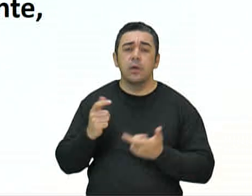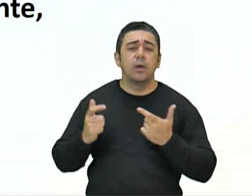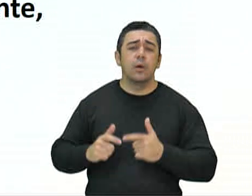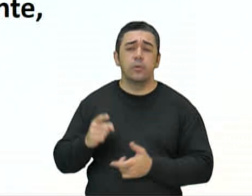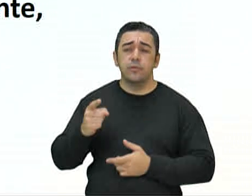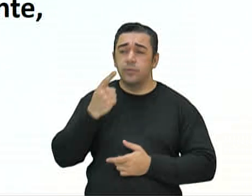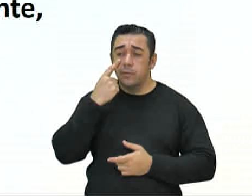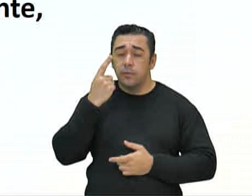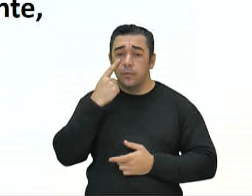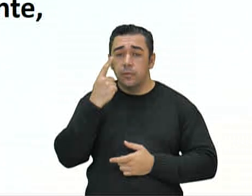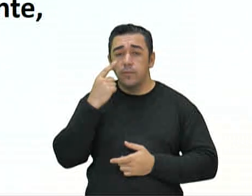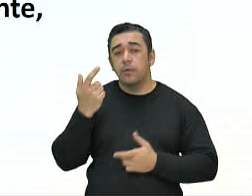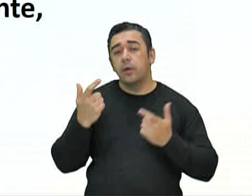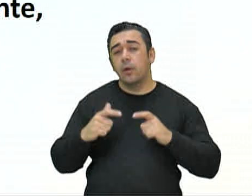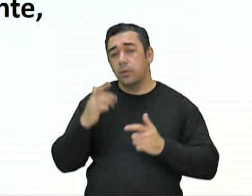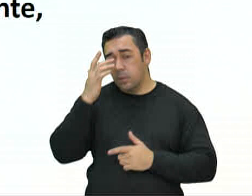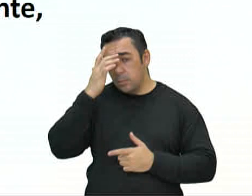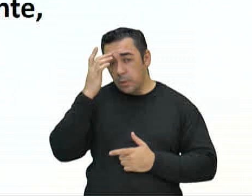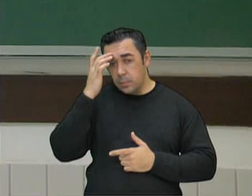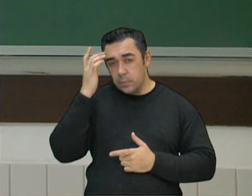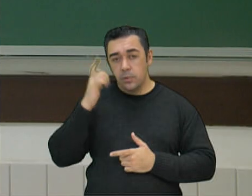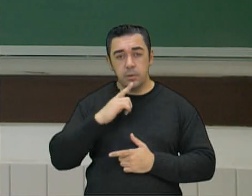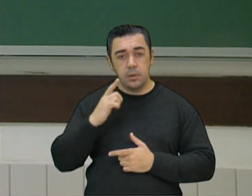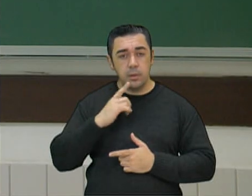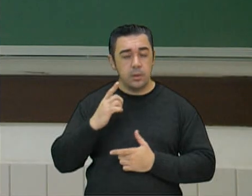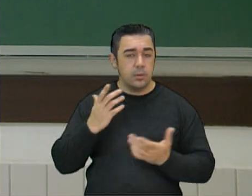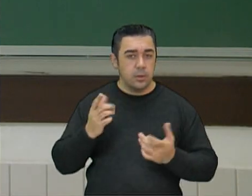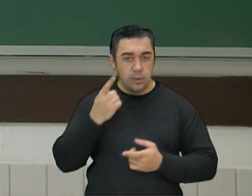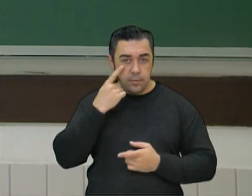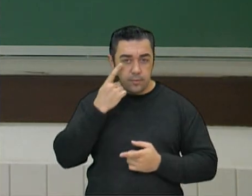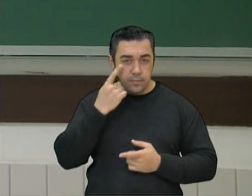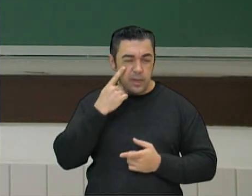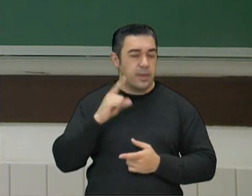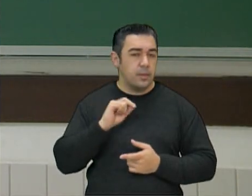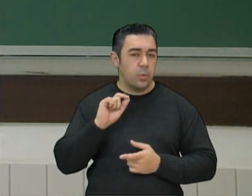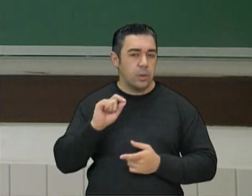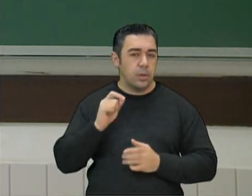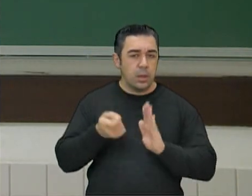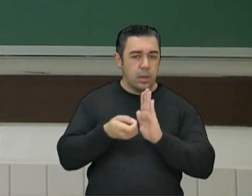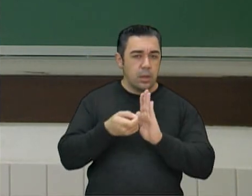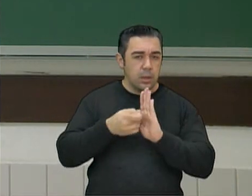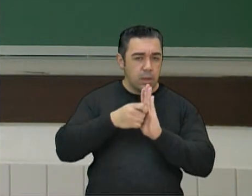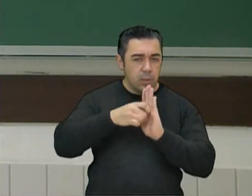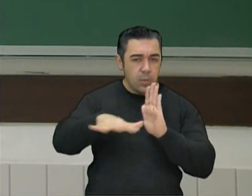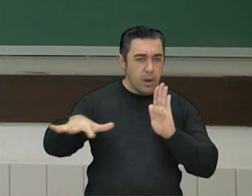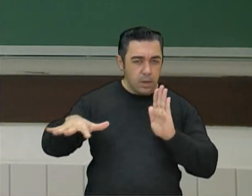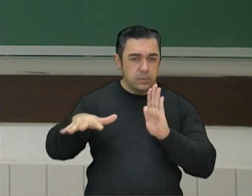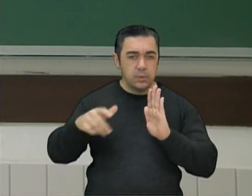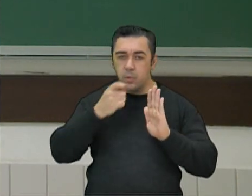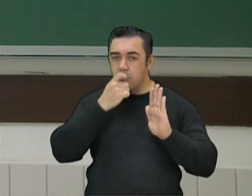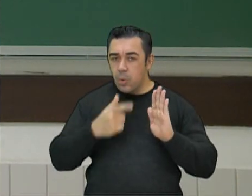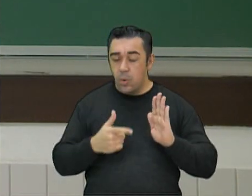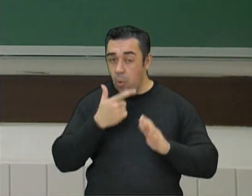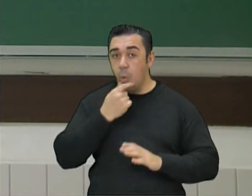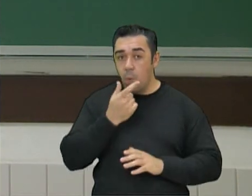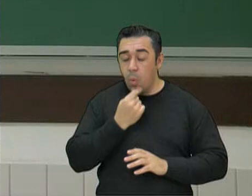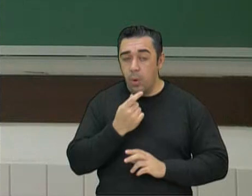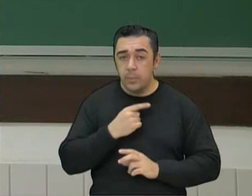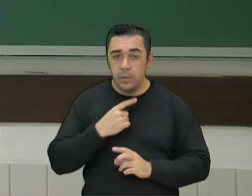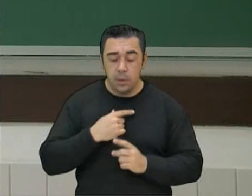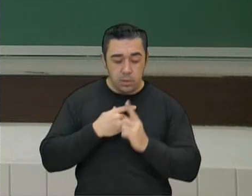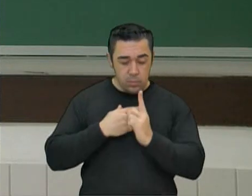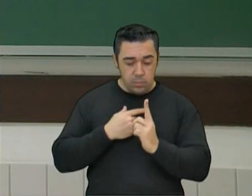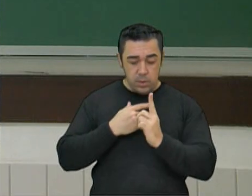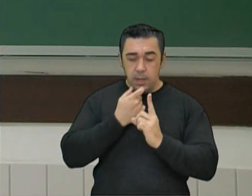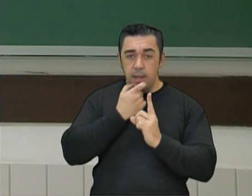senhor vê alguém encurralado? Repare que ele usa de uma figura de linguagem de humor, onde o Chamberlain está encurralado pelos